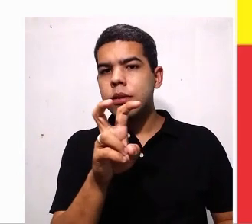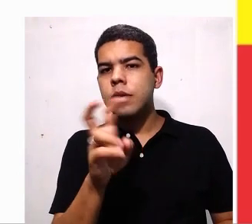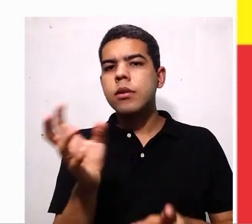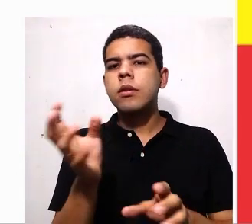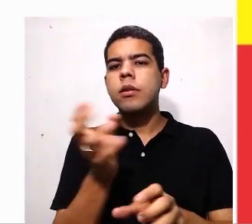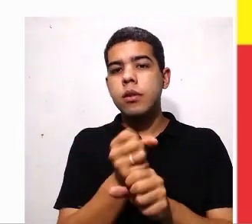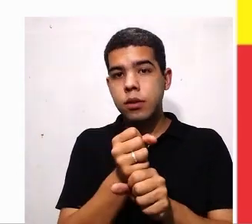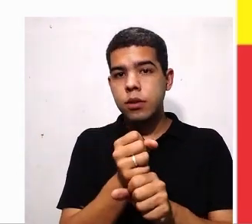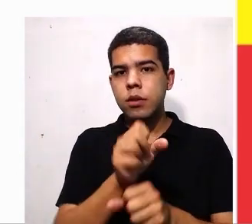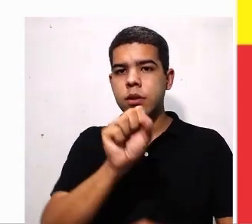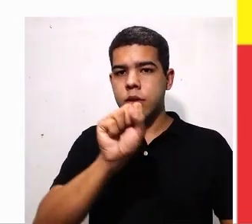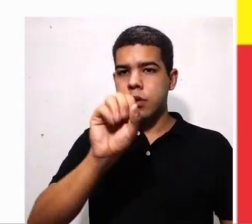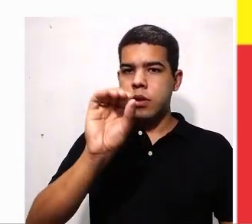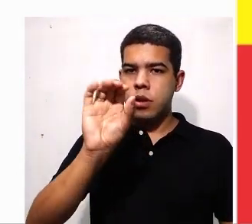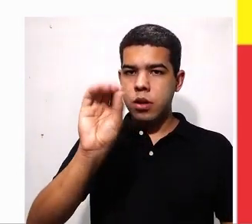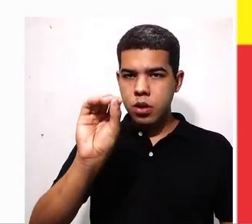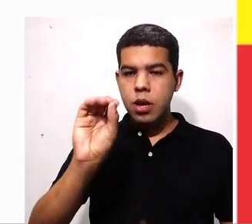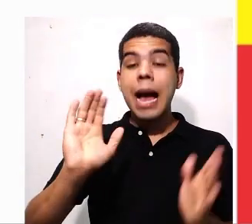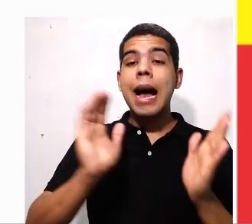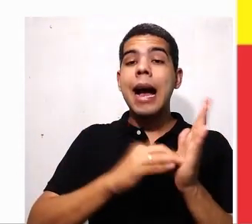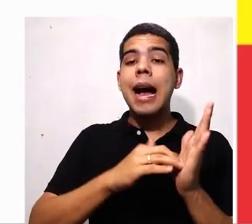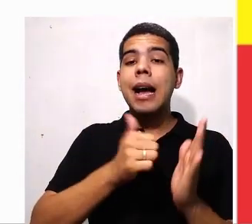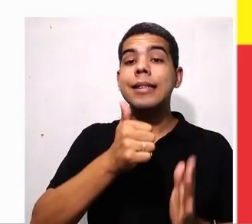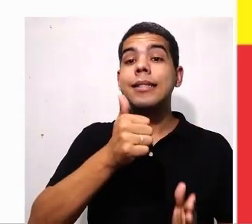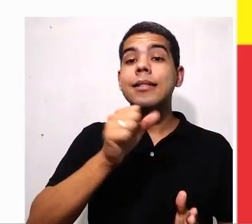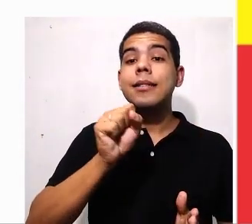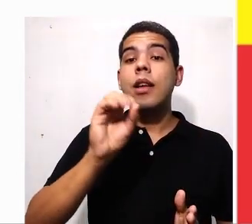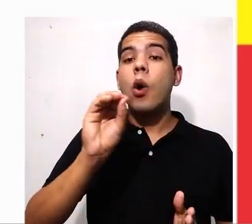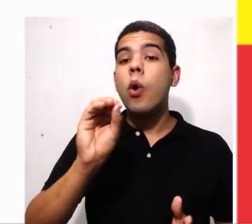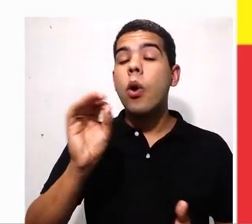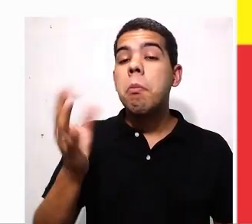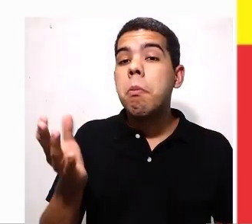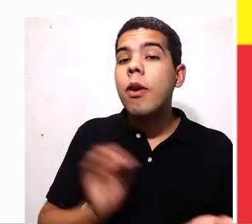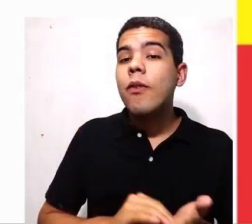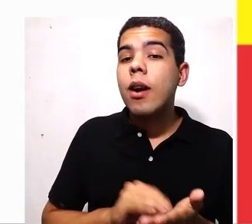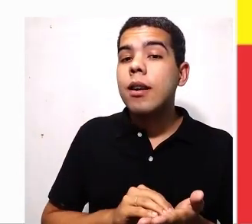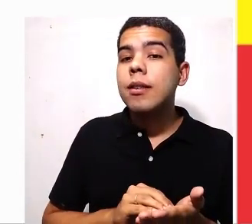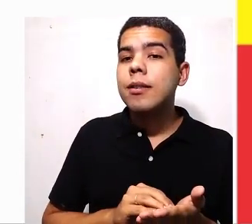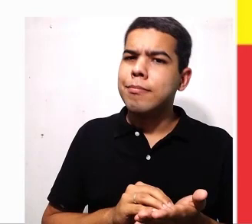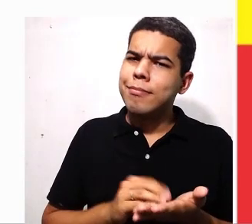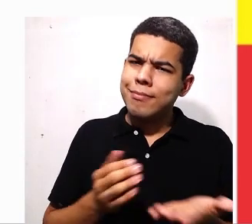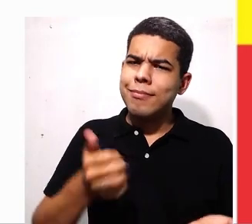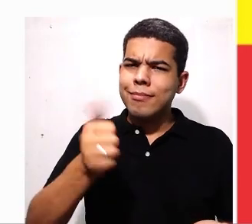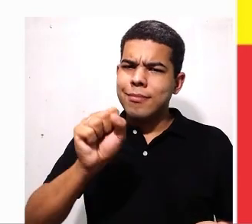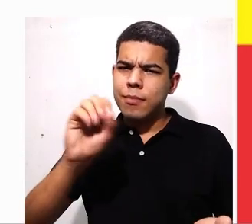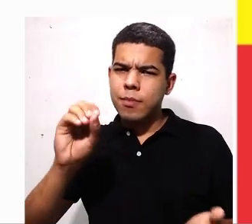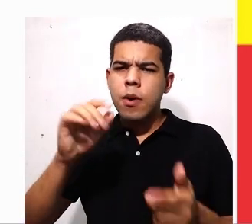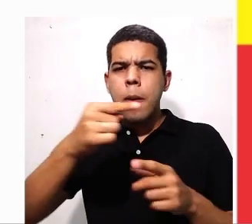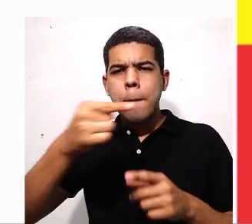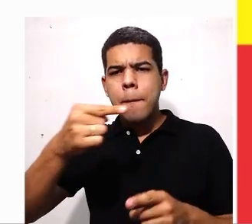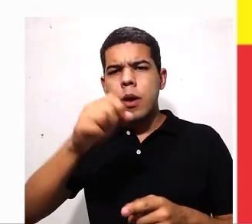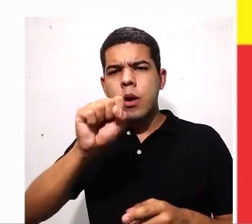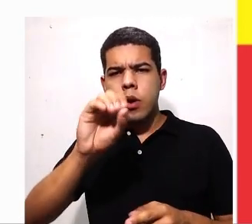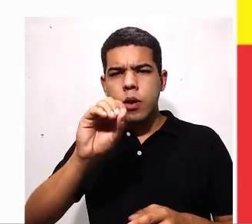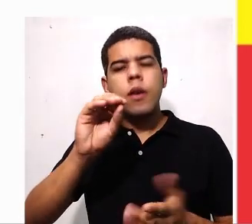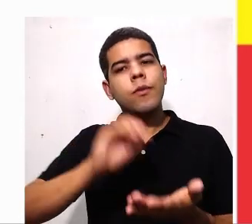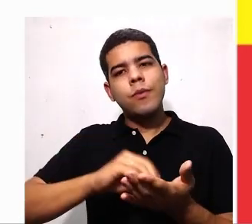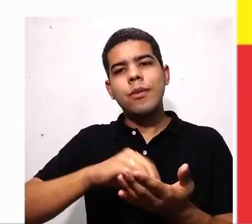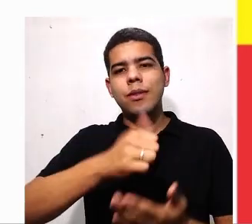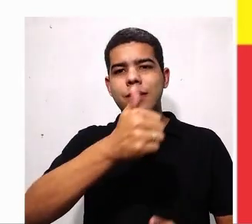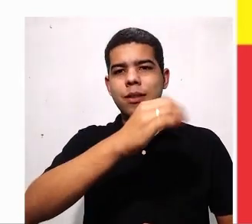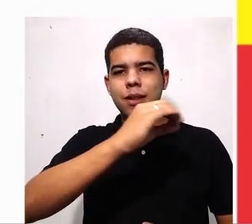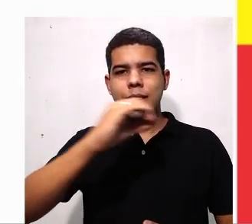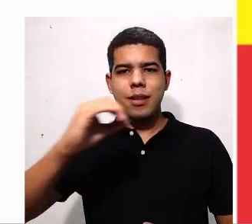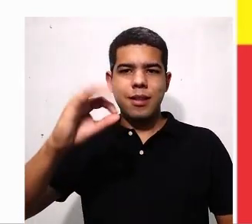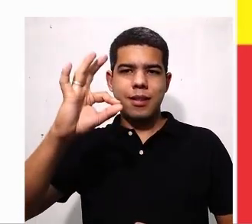ser igual a 80. Falta quanto para chegar em 180? É só fazer 180 menos 80, 100